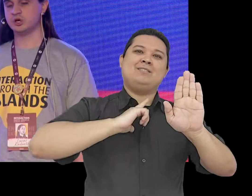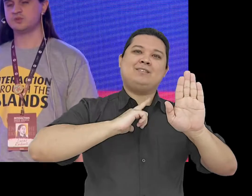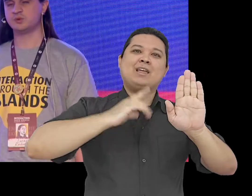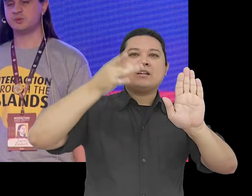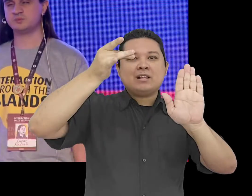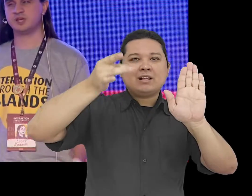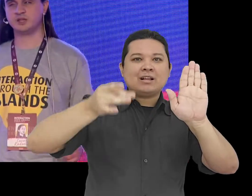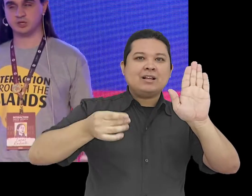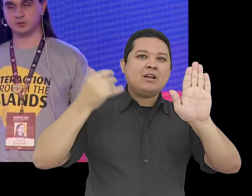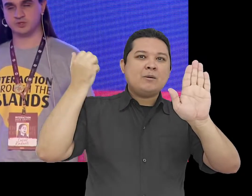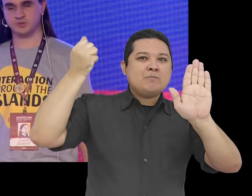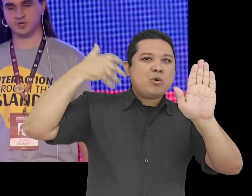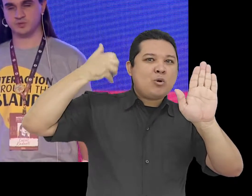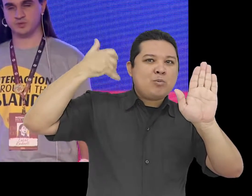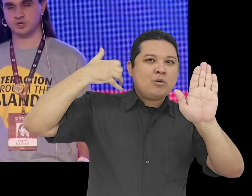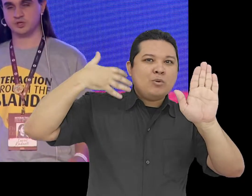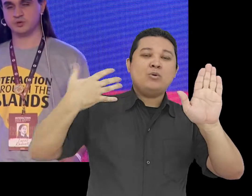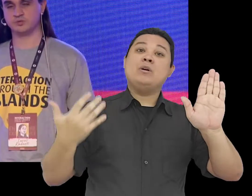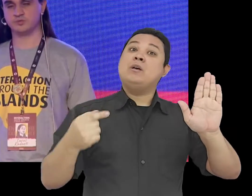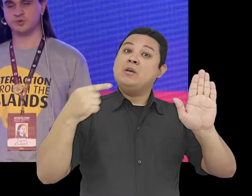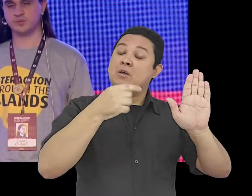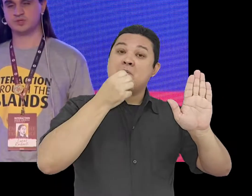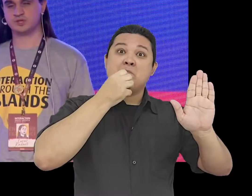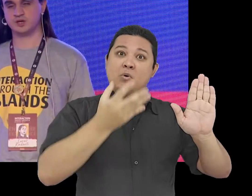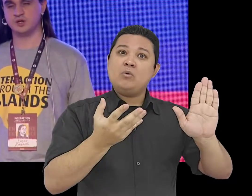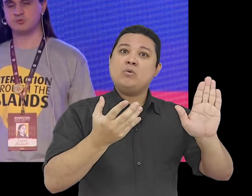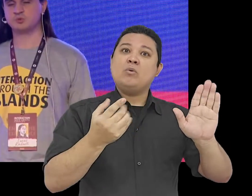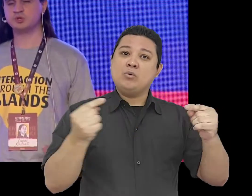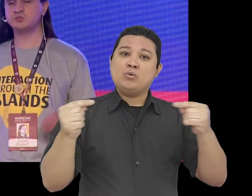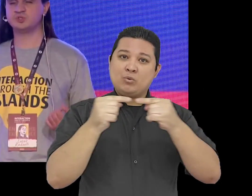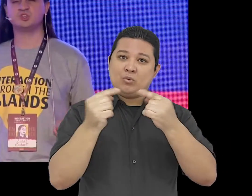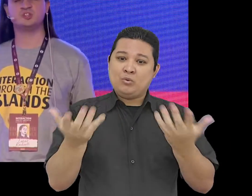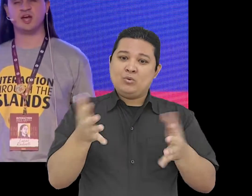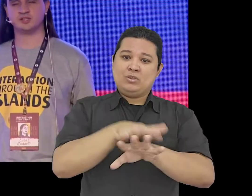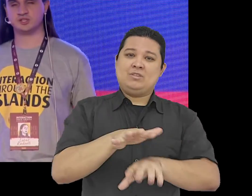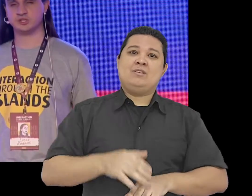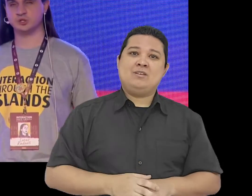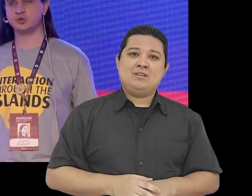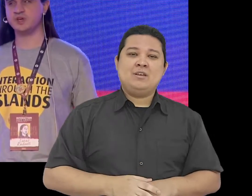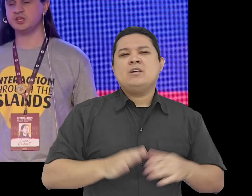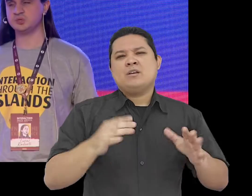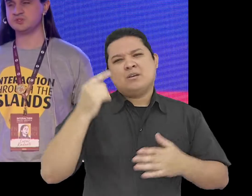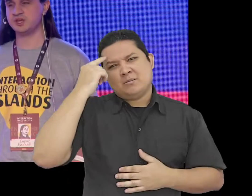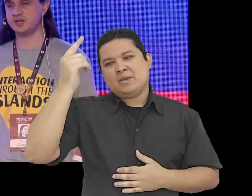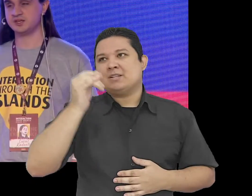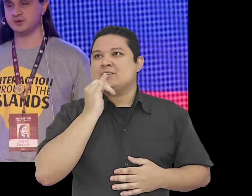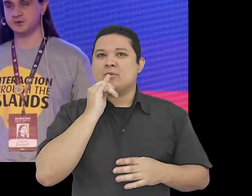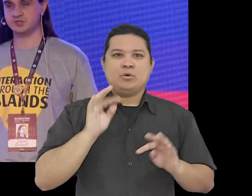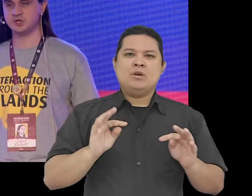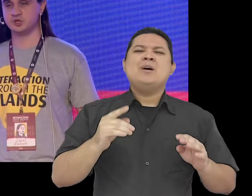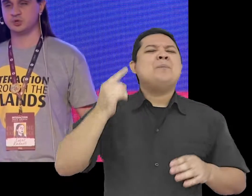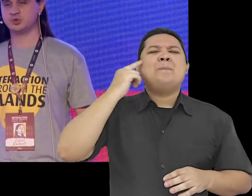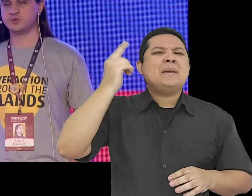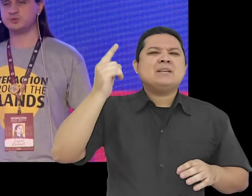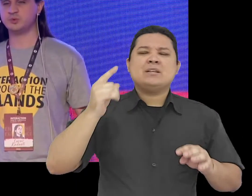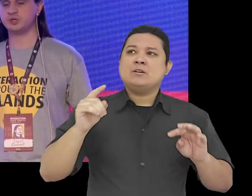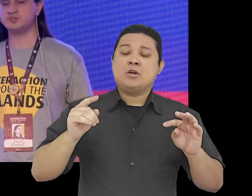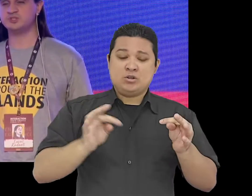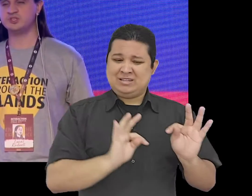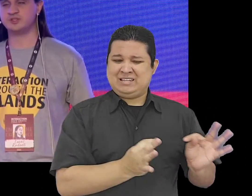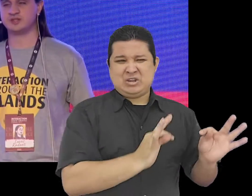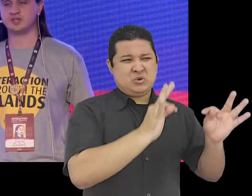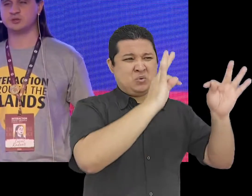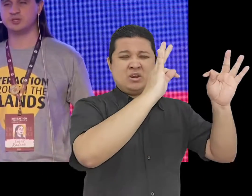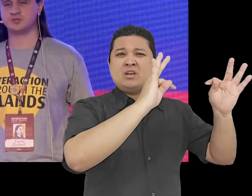quando ela resolve os problemas, ela inclui também. Então, vamos pensar, vamos supor que não existisse nada de tecnologia. Tudo bem que a gente não estaria aqui hoje junto, mas vamos supor